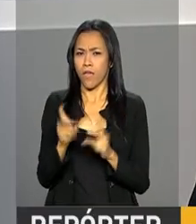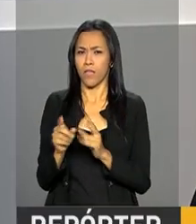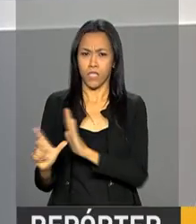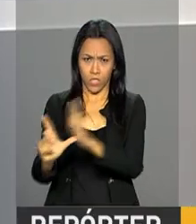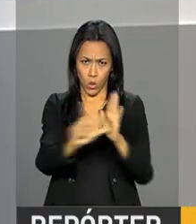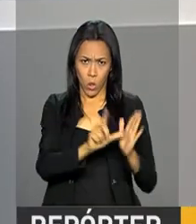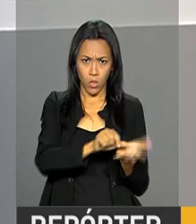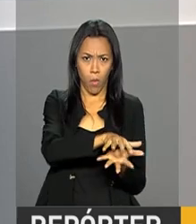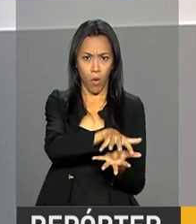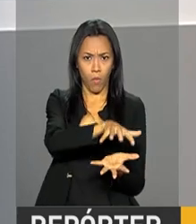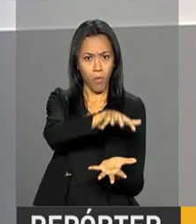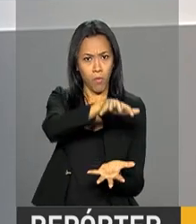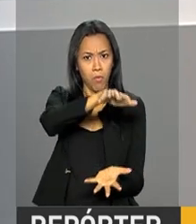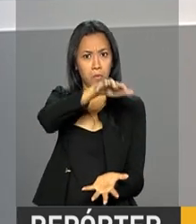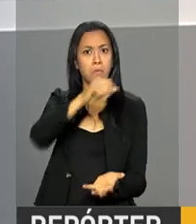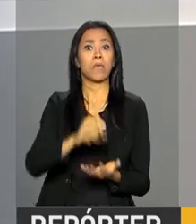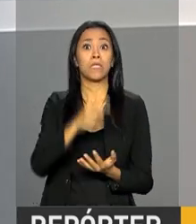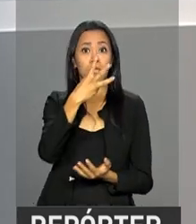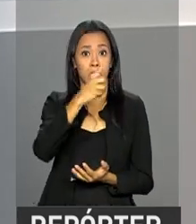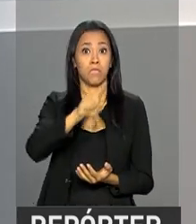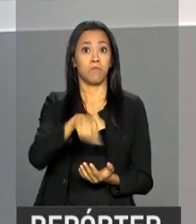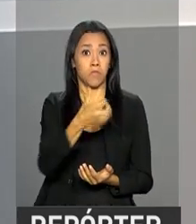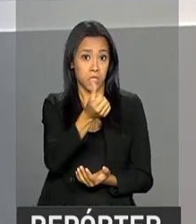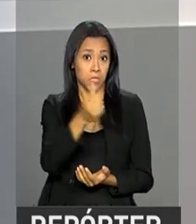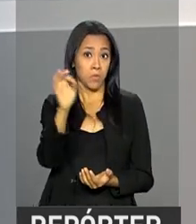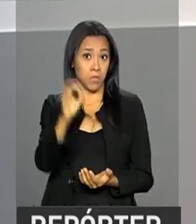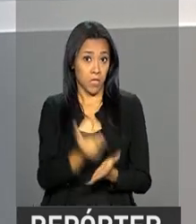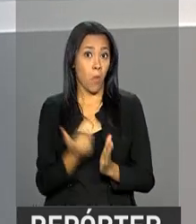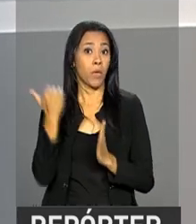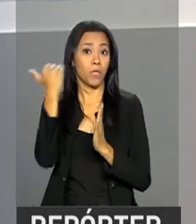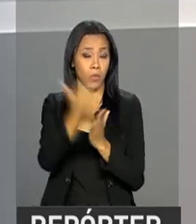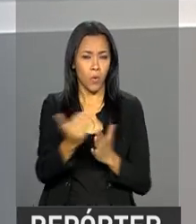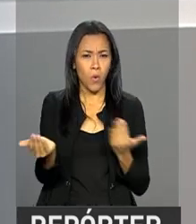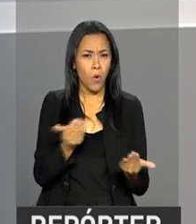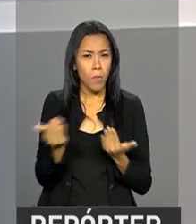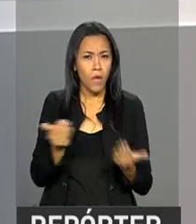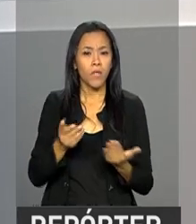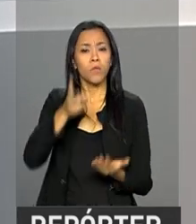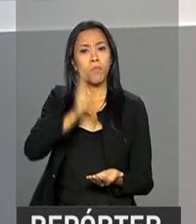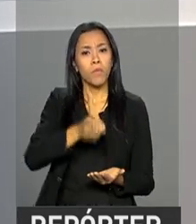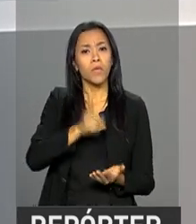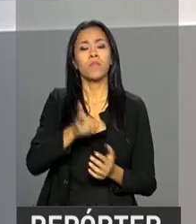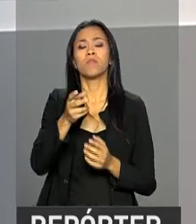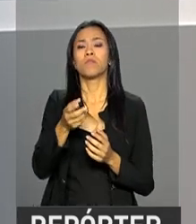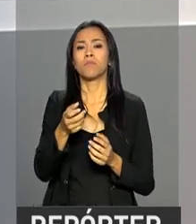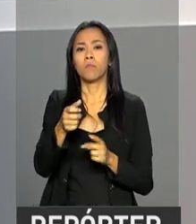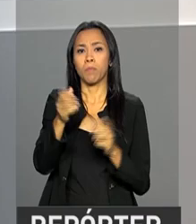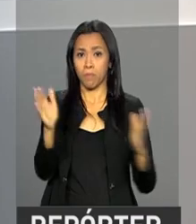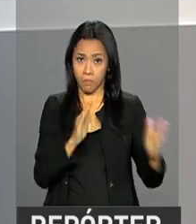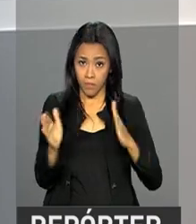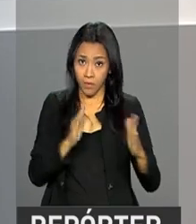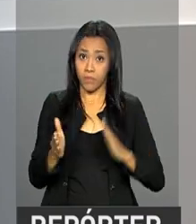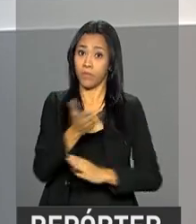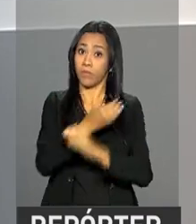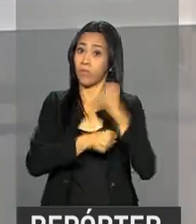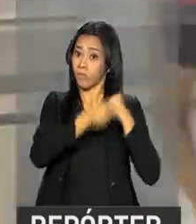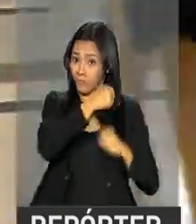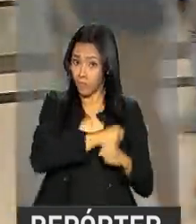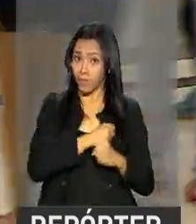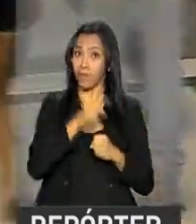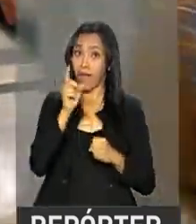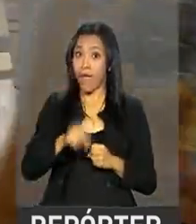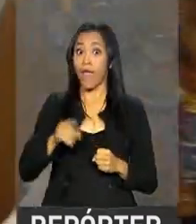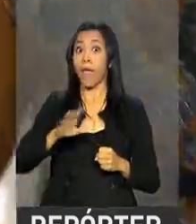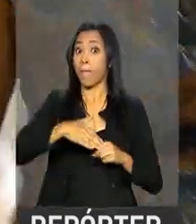varejista aumentou 3,6 por cento em agosto na comparação com o mesmo mês de 2010 16 é a maior variação